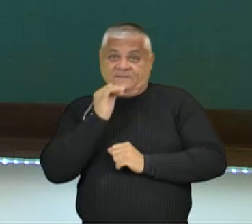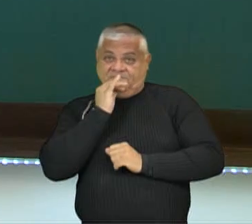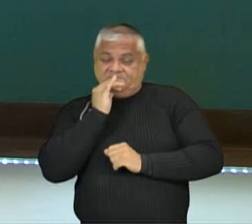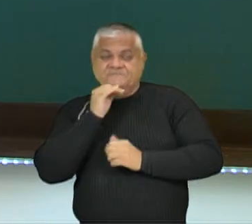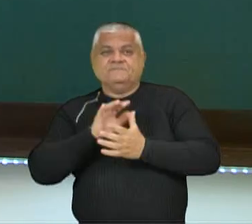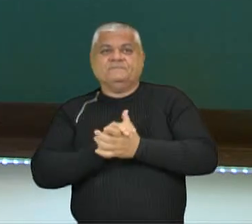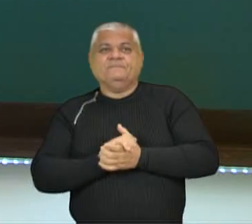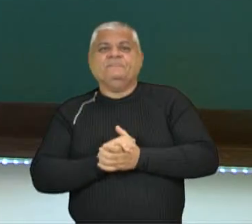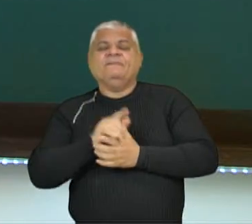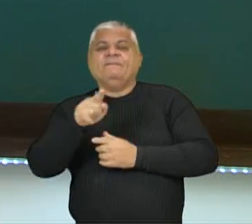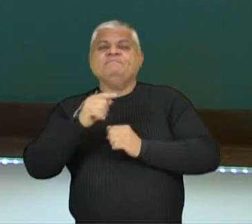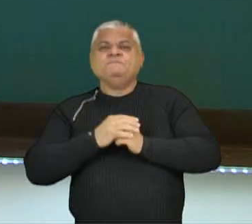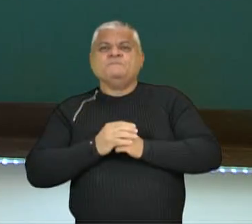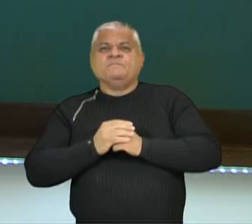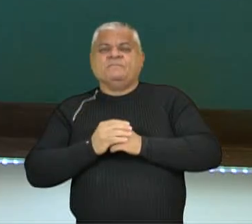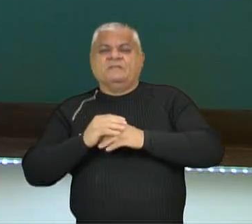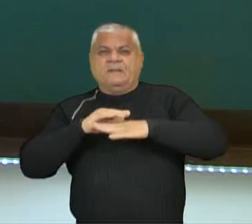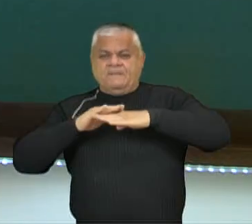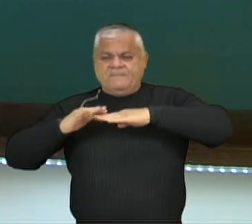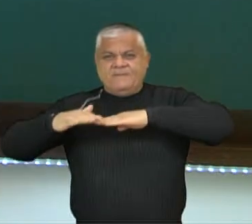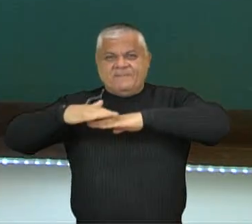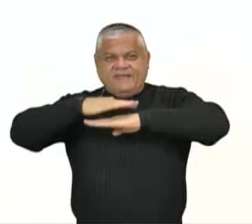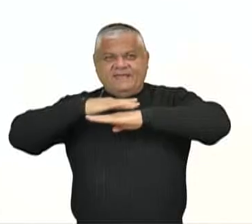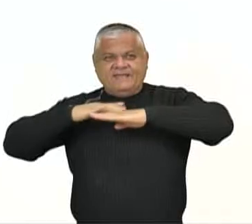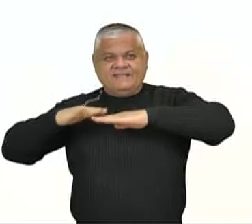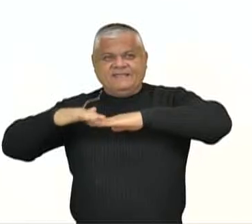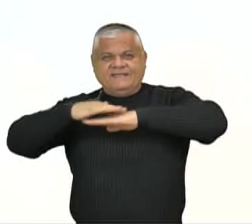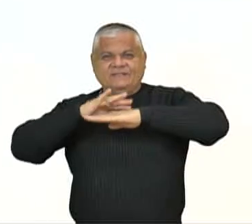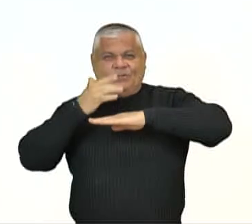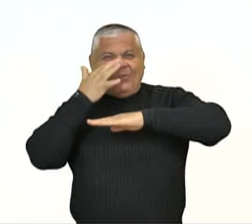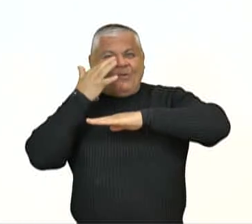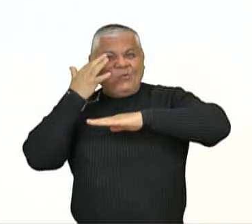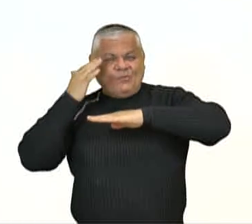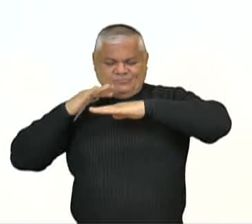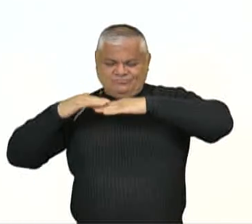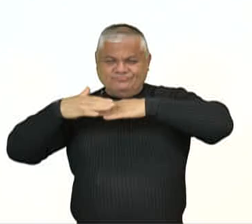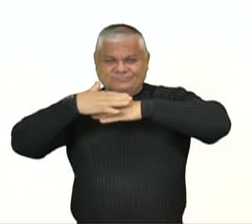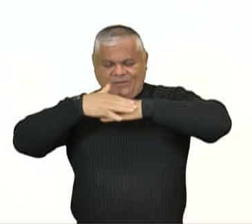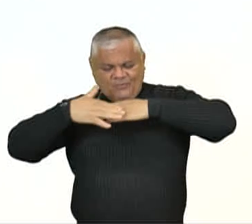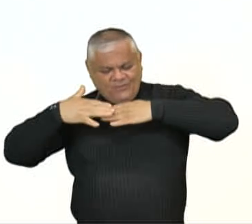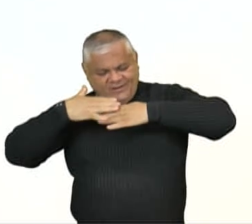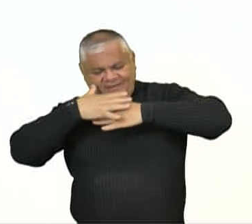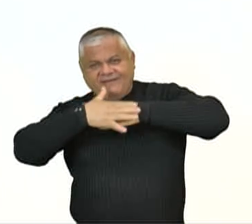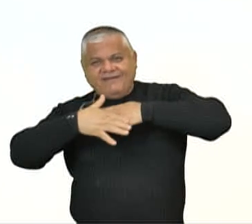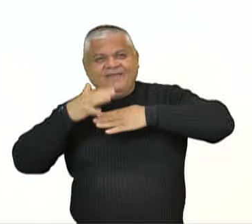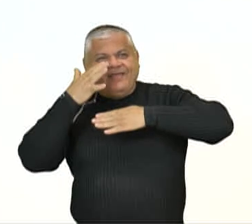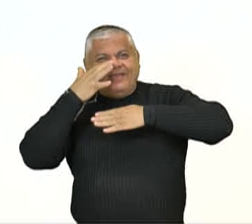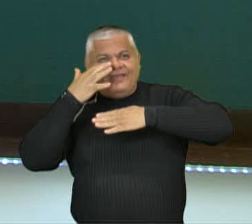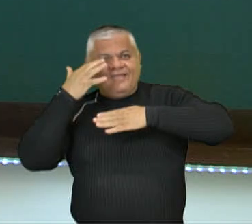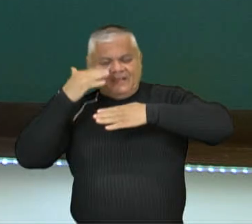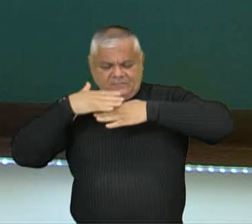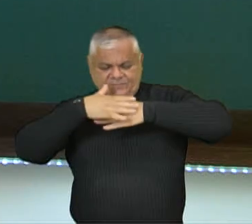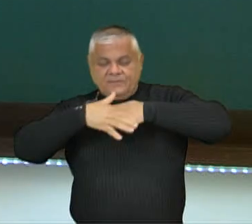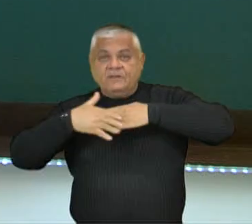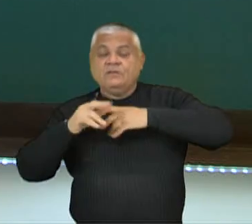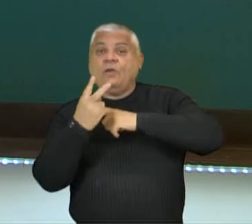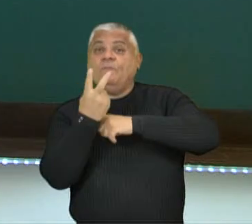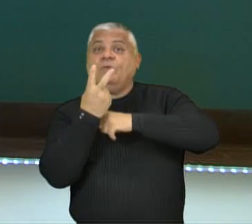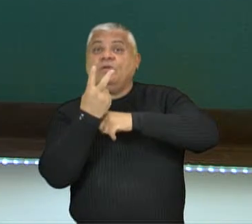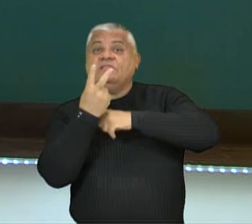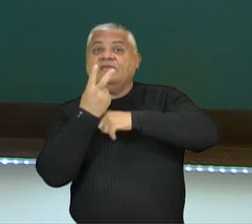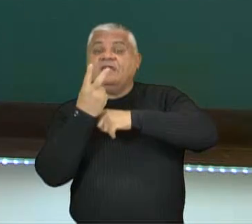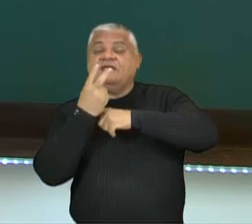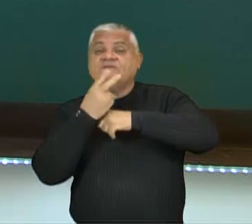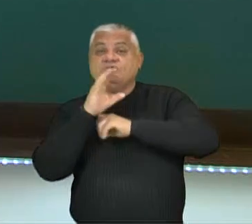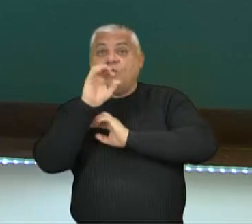para vocês é da membrana nictante, que é essa membraninha que a gente tem nos olhos. Essa membrana, ela serve para proteção do globo